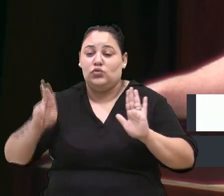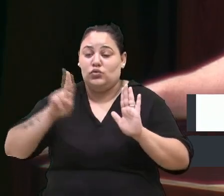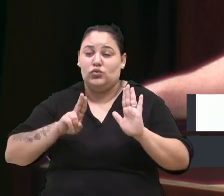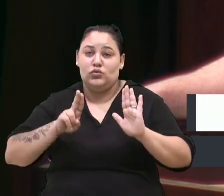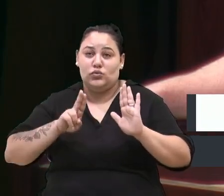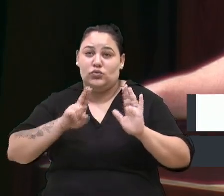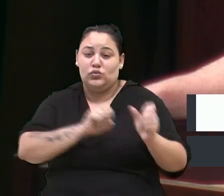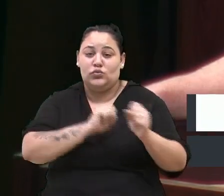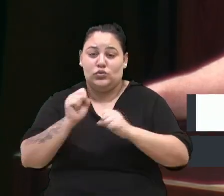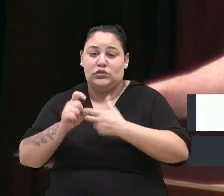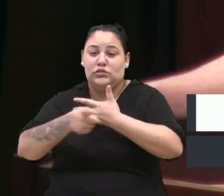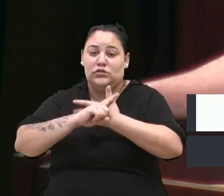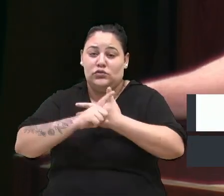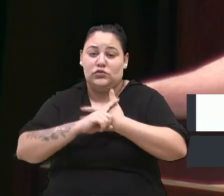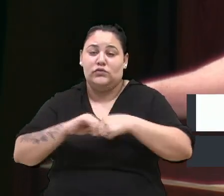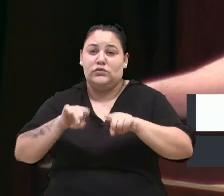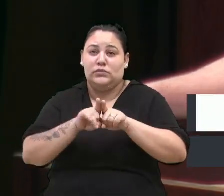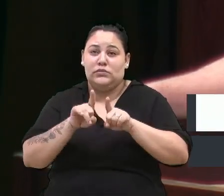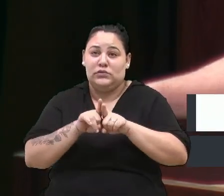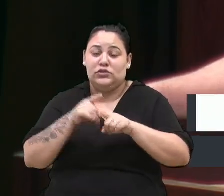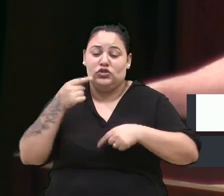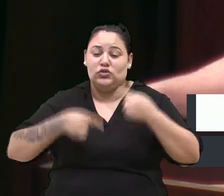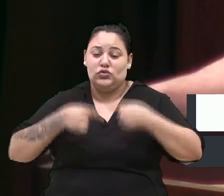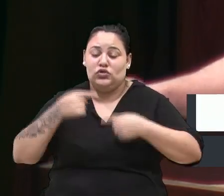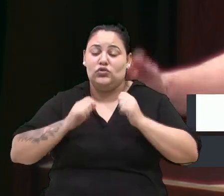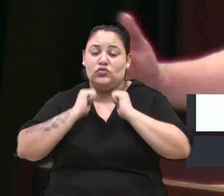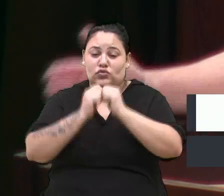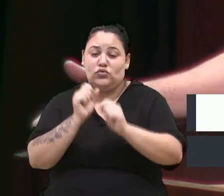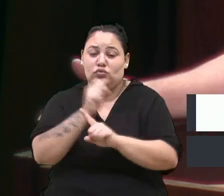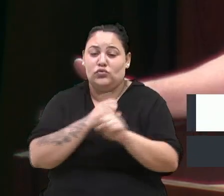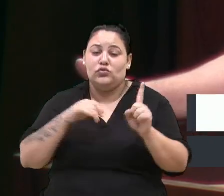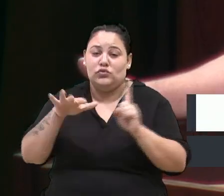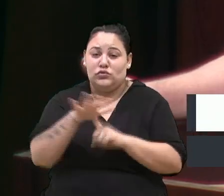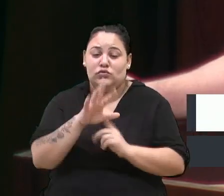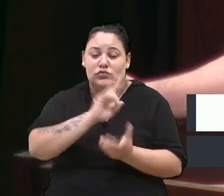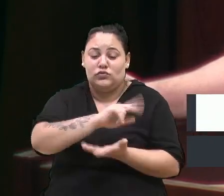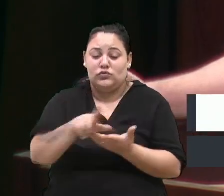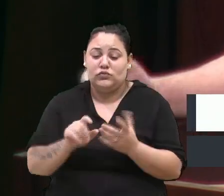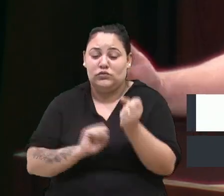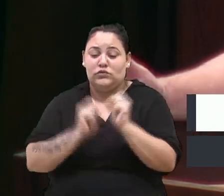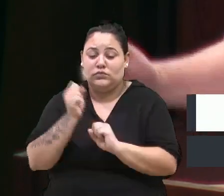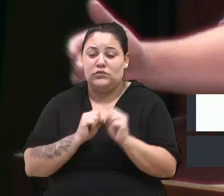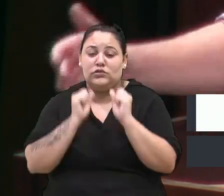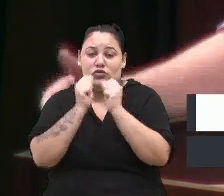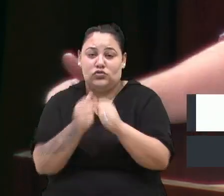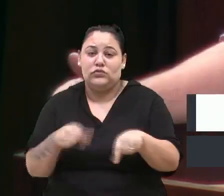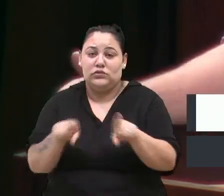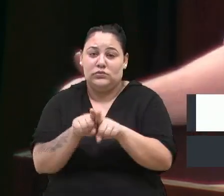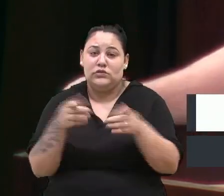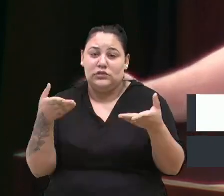Poder Executivo e amplamente debatido com a sociedade, com diversas entidades, e se chegou agora a essa nova,